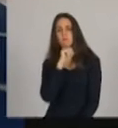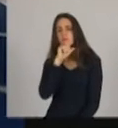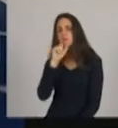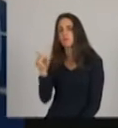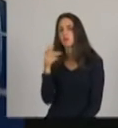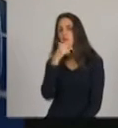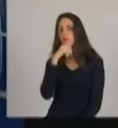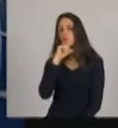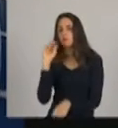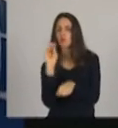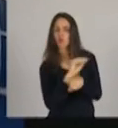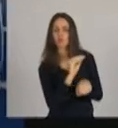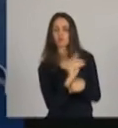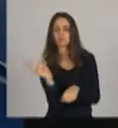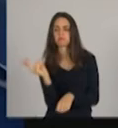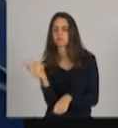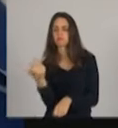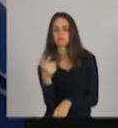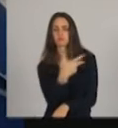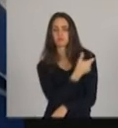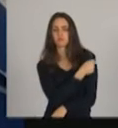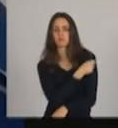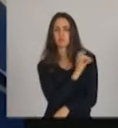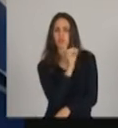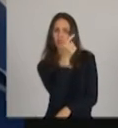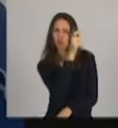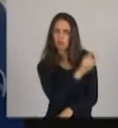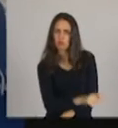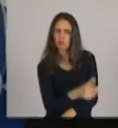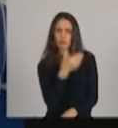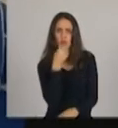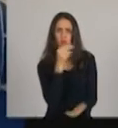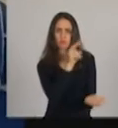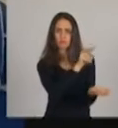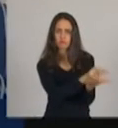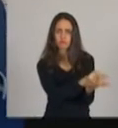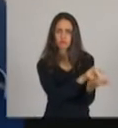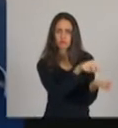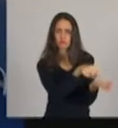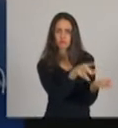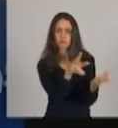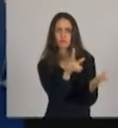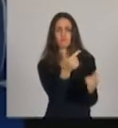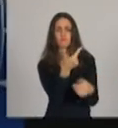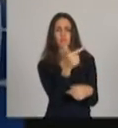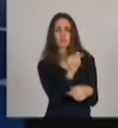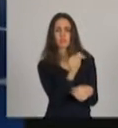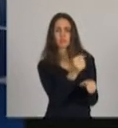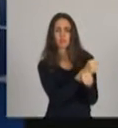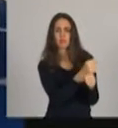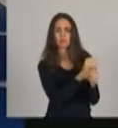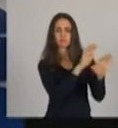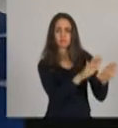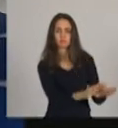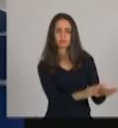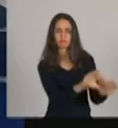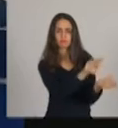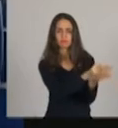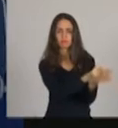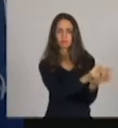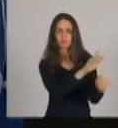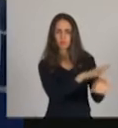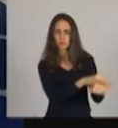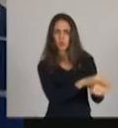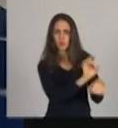é preciso estender a vacina não apenas ao, no caso, o excepcional, mas também